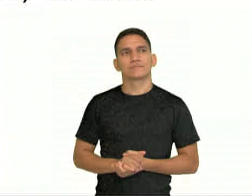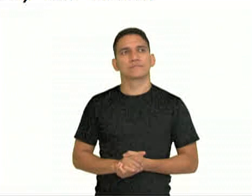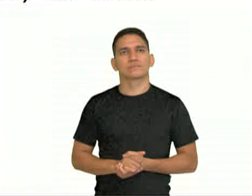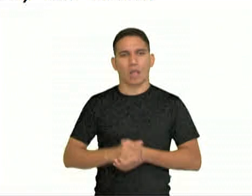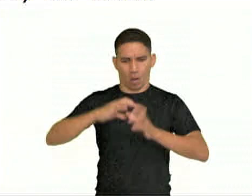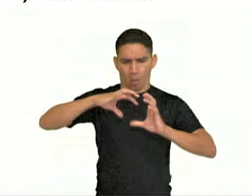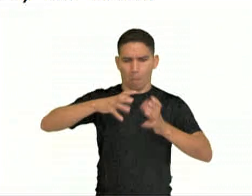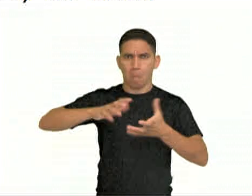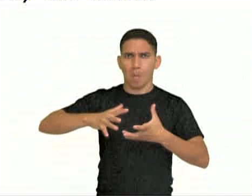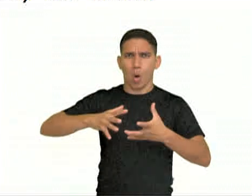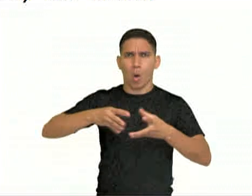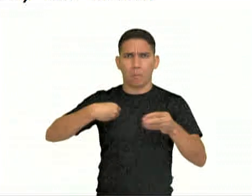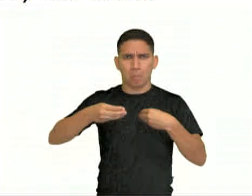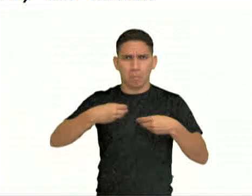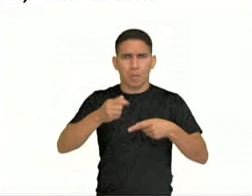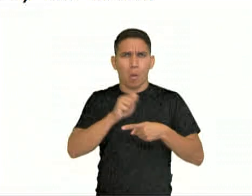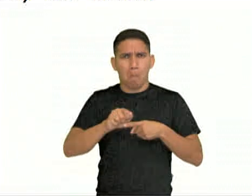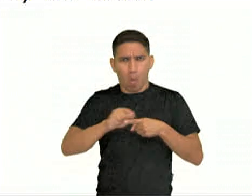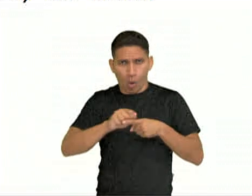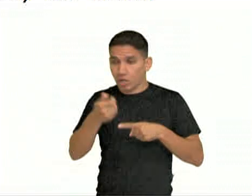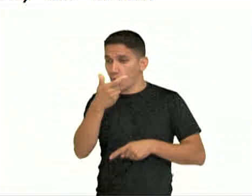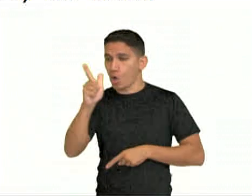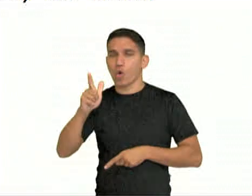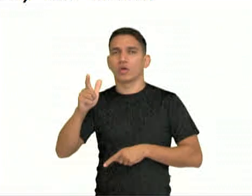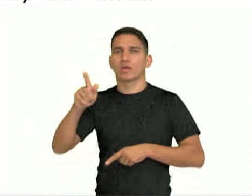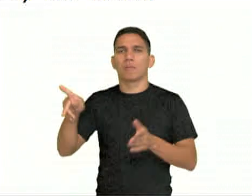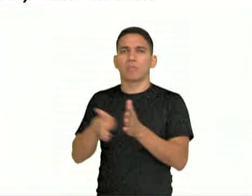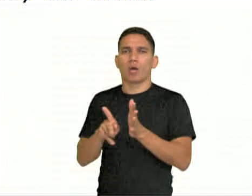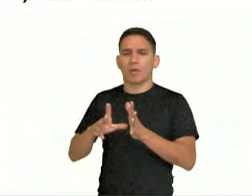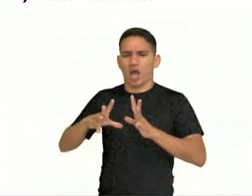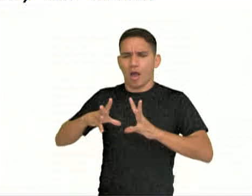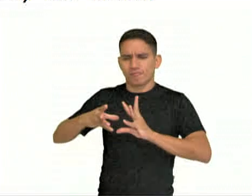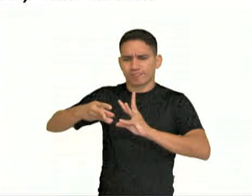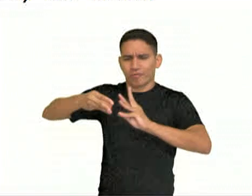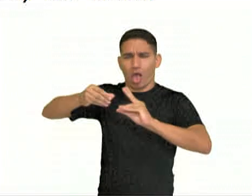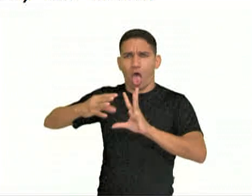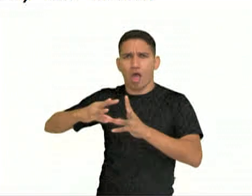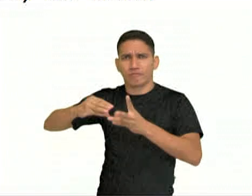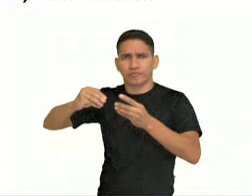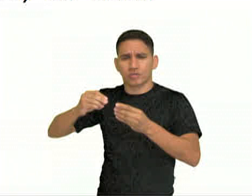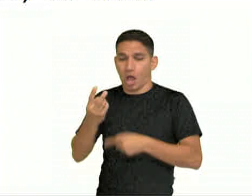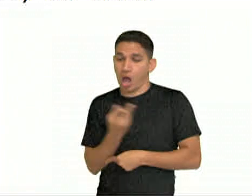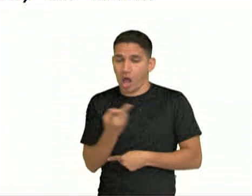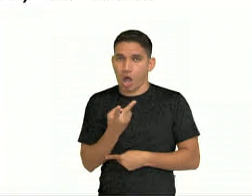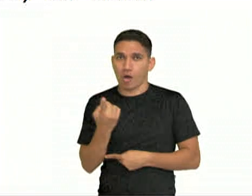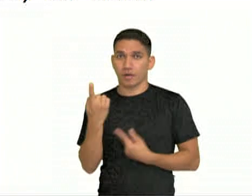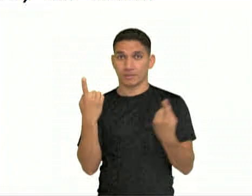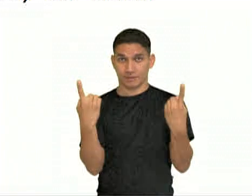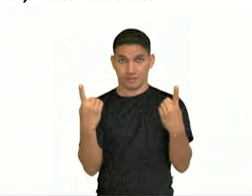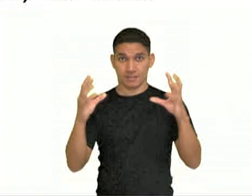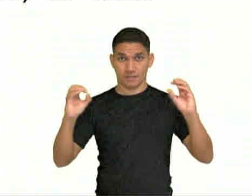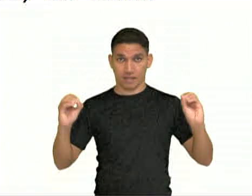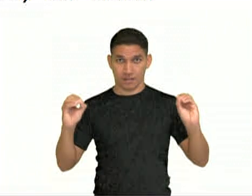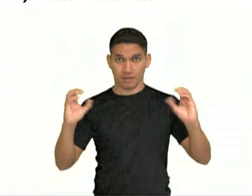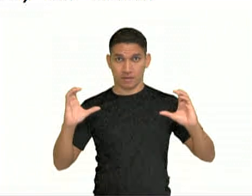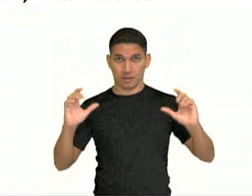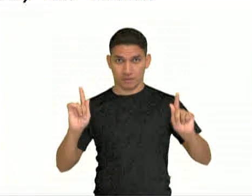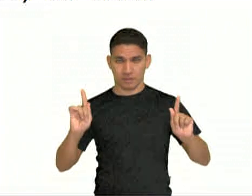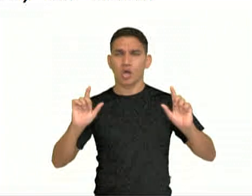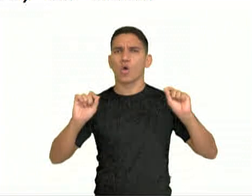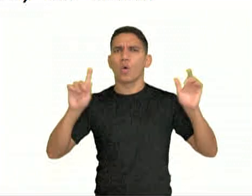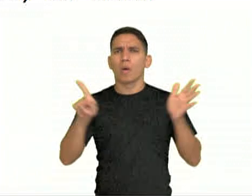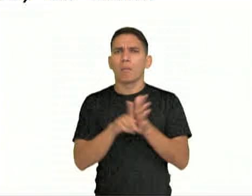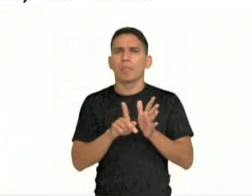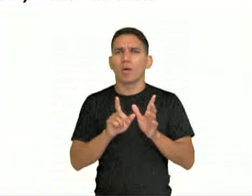bola de borracha e outra feita de massa de modelar, ambas de 100 gramas, são abandonadas a uma mesma